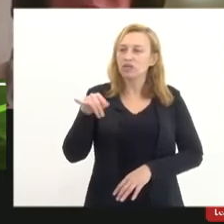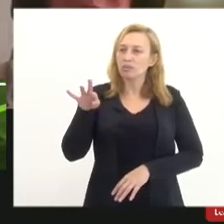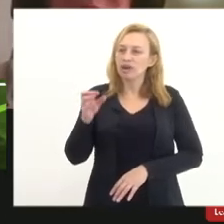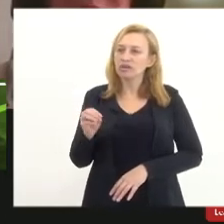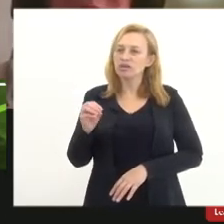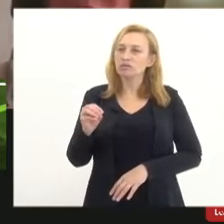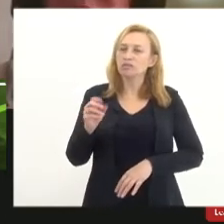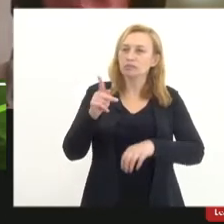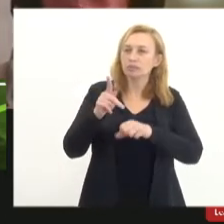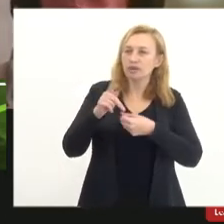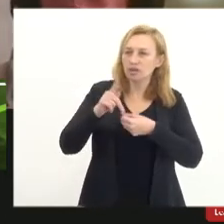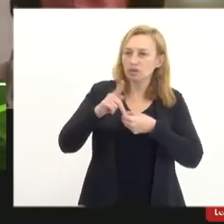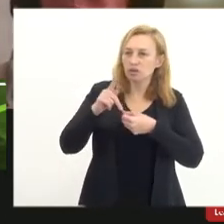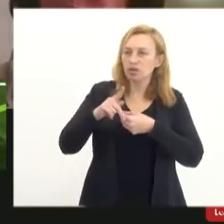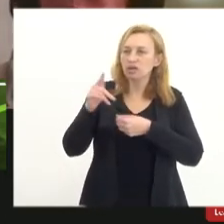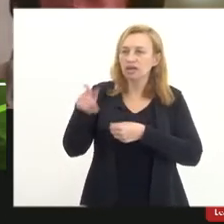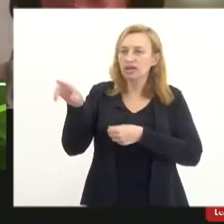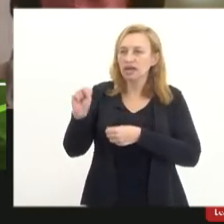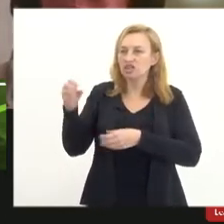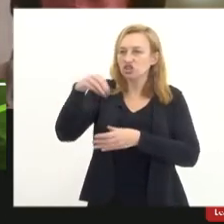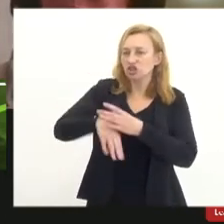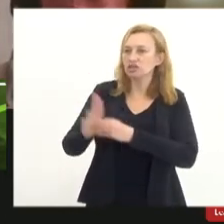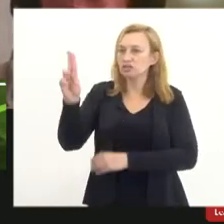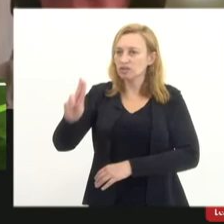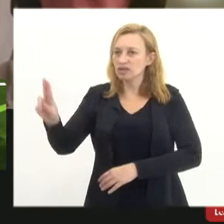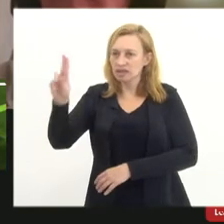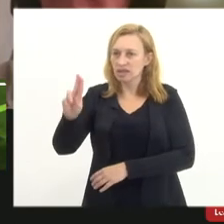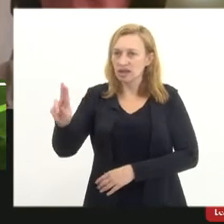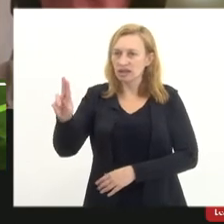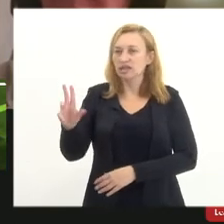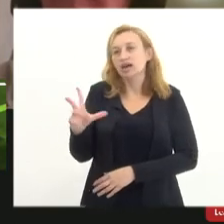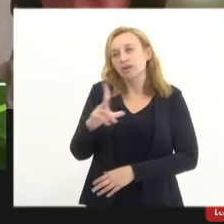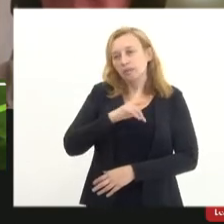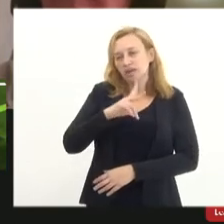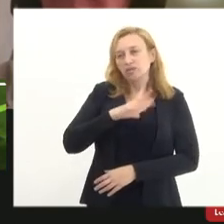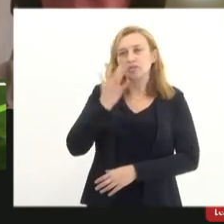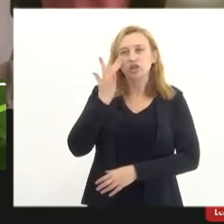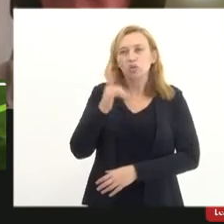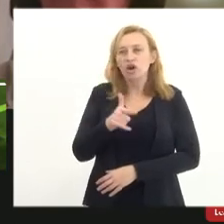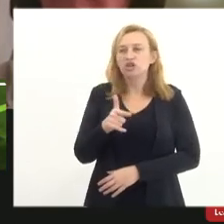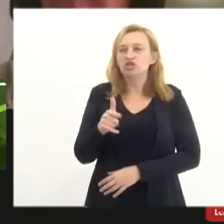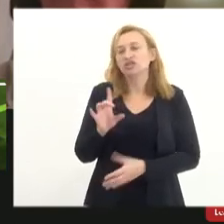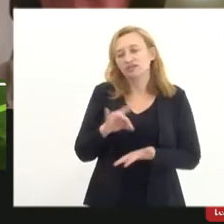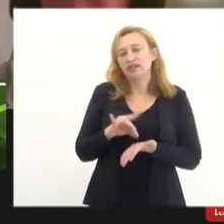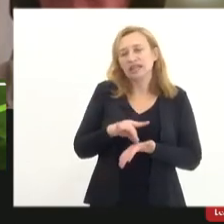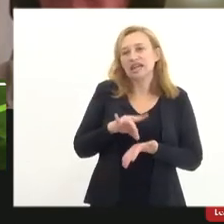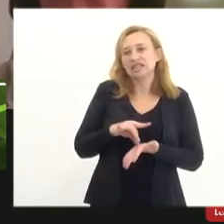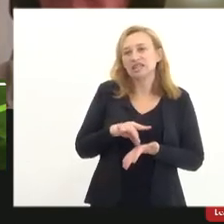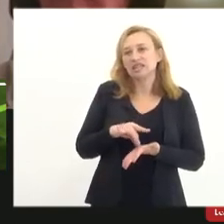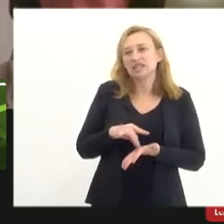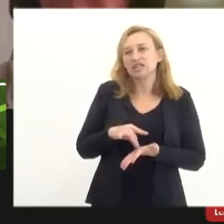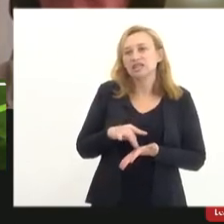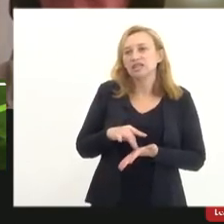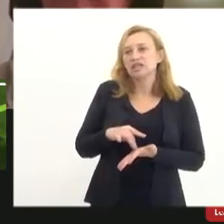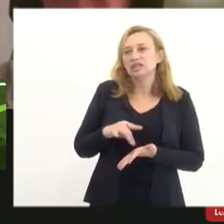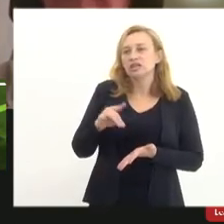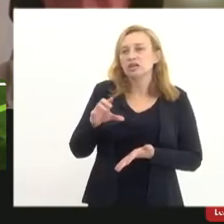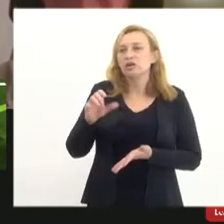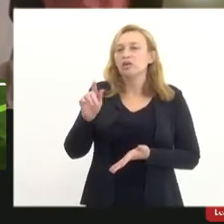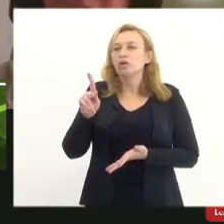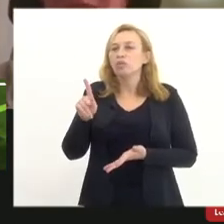gás nas universidades aqui fluminenses, particularmente, acho que, na verdade, é o UFRJ, a COP e PUC,